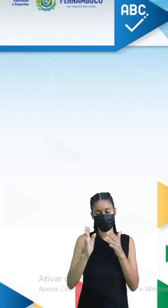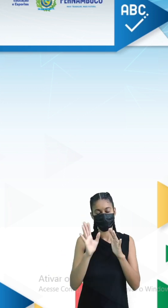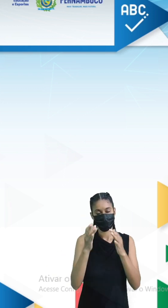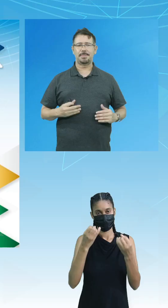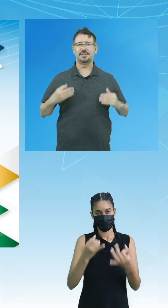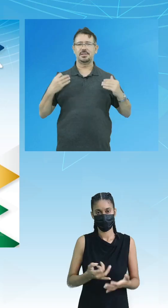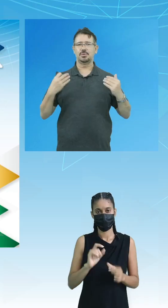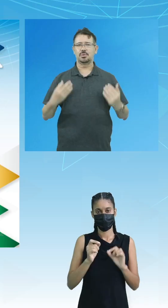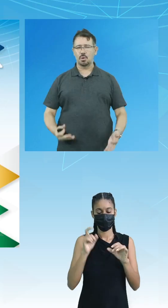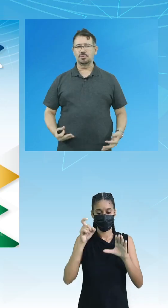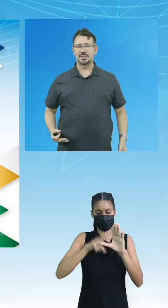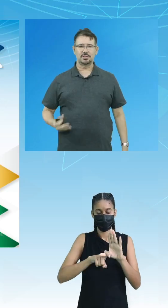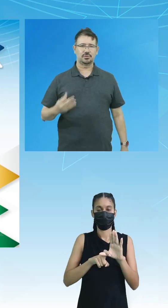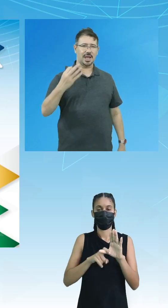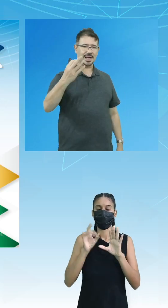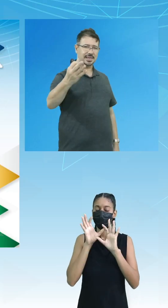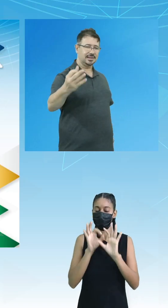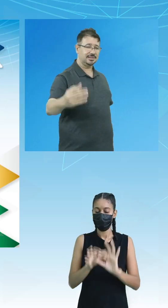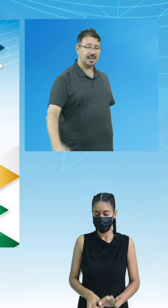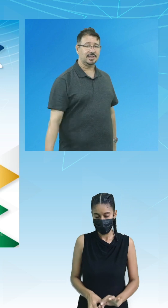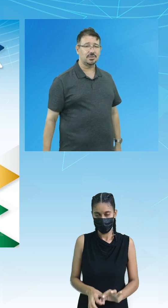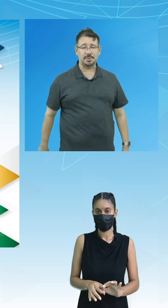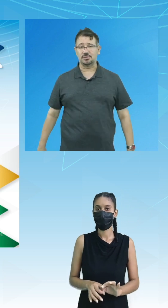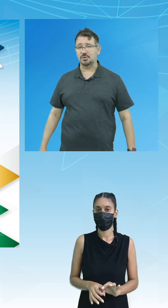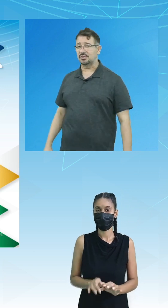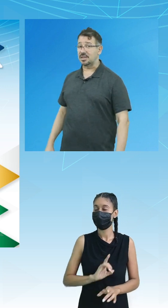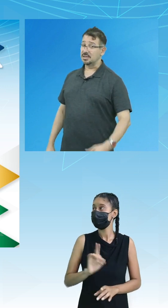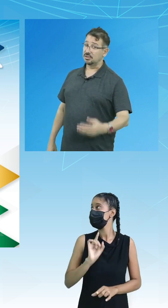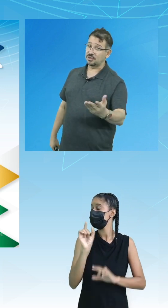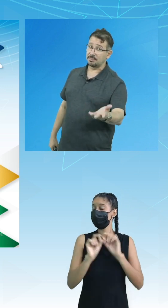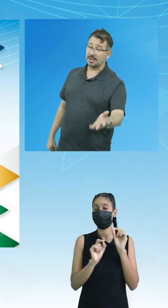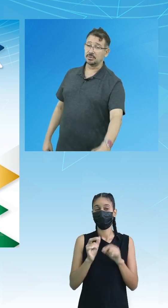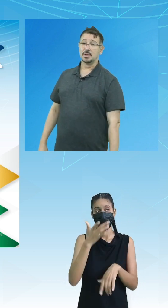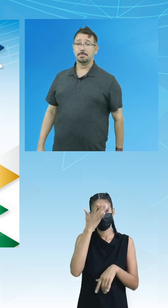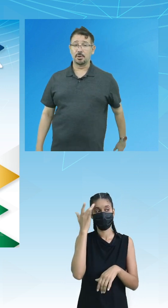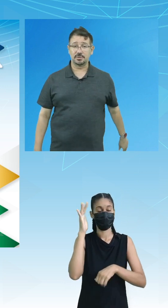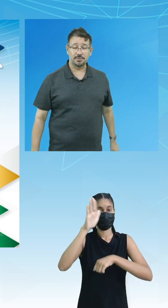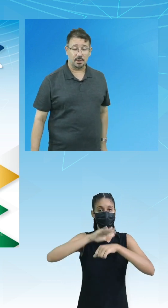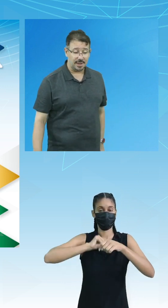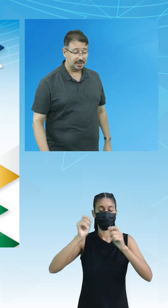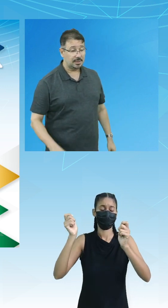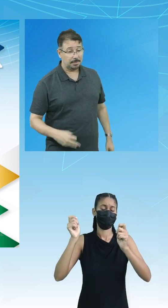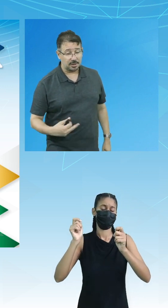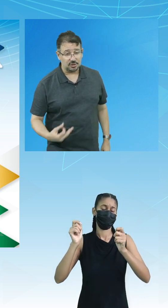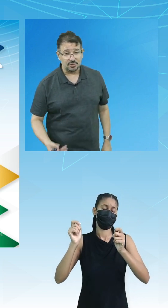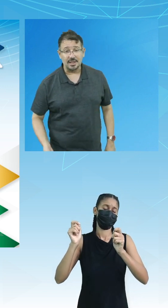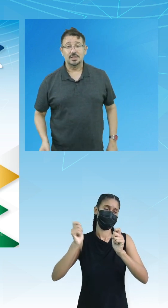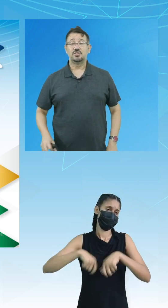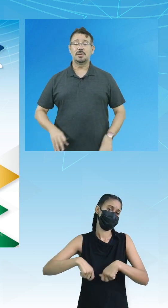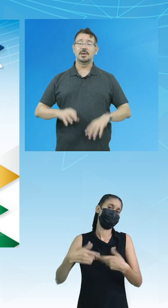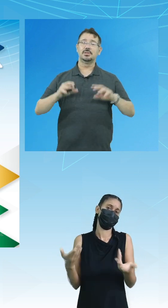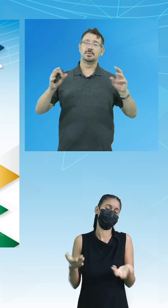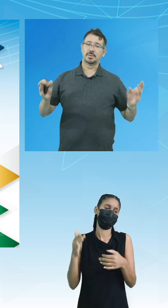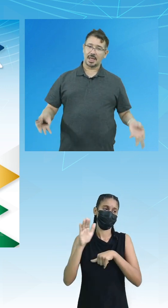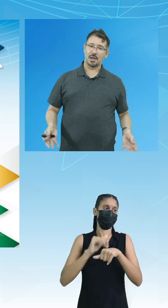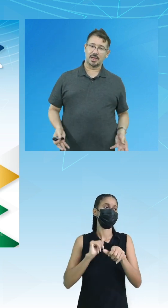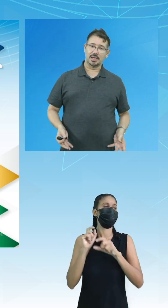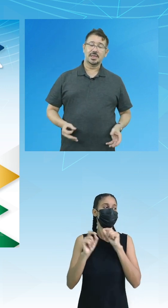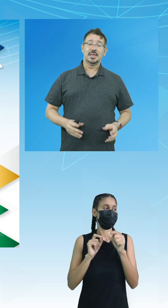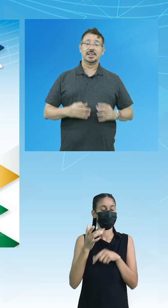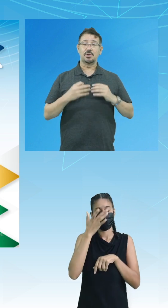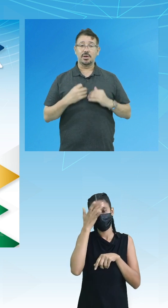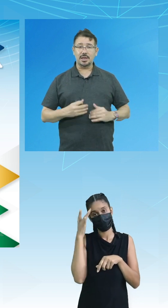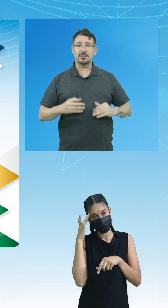falei, dependem do contexto. Aqui, nesse caso, a pessoa está chamando, possivelmente pode estar chamando